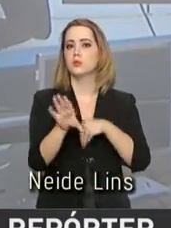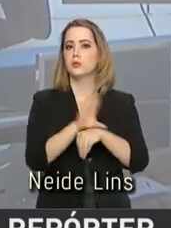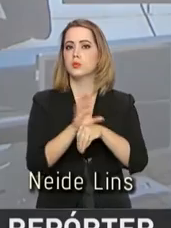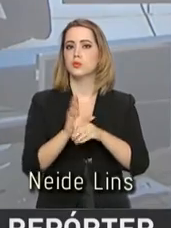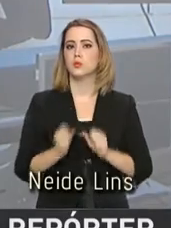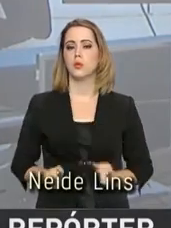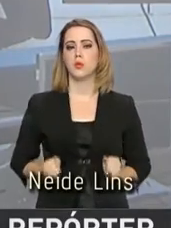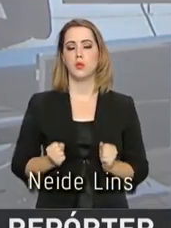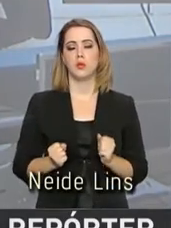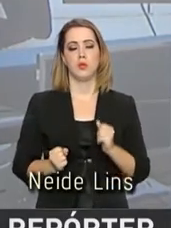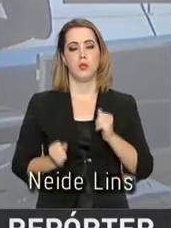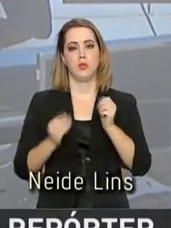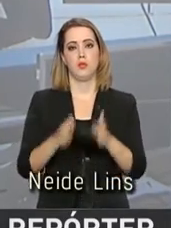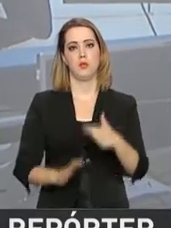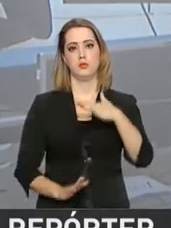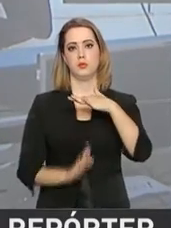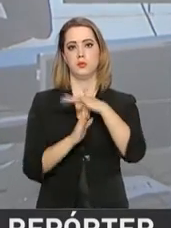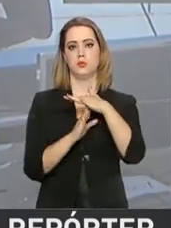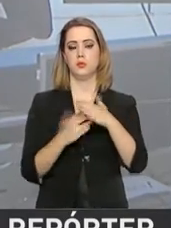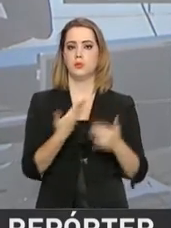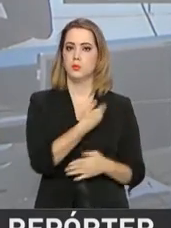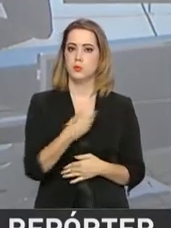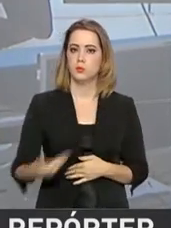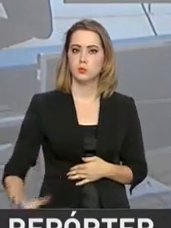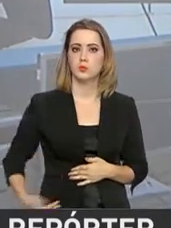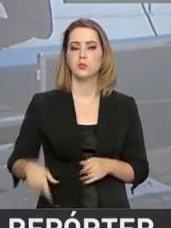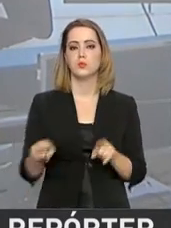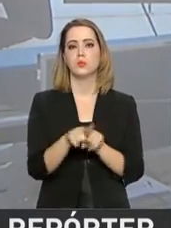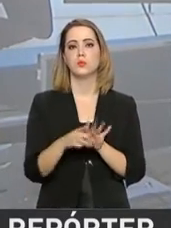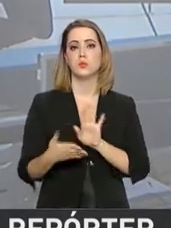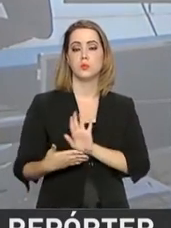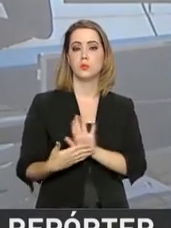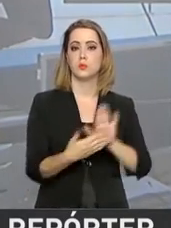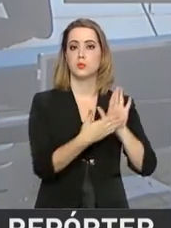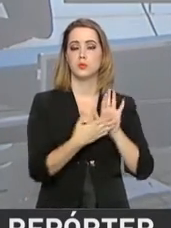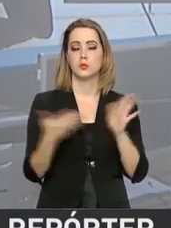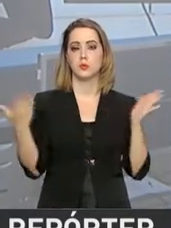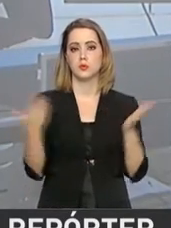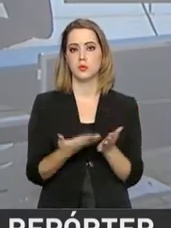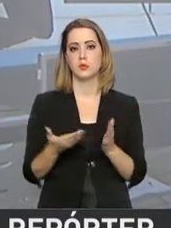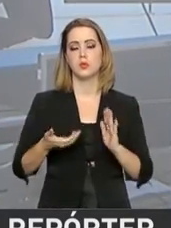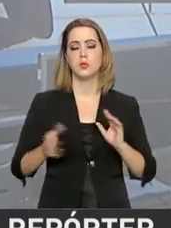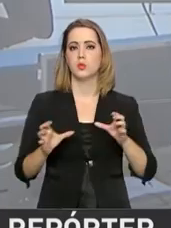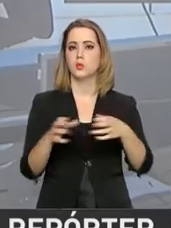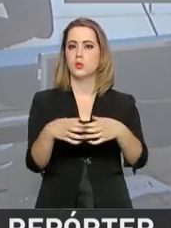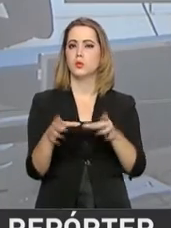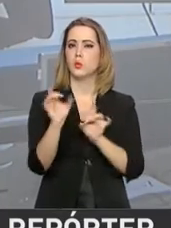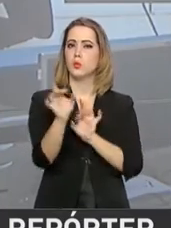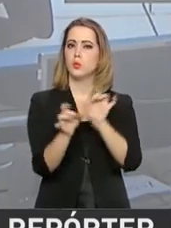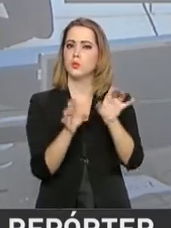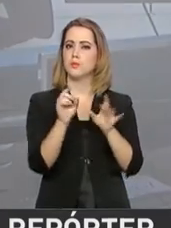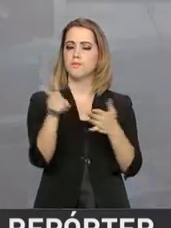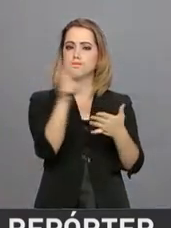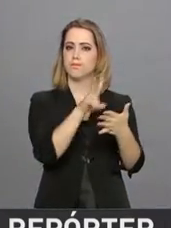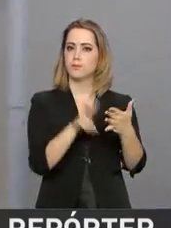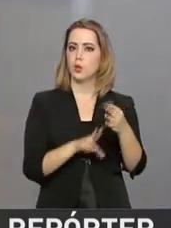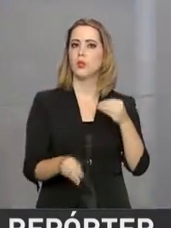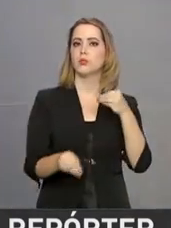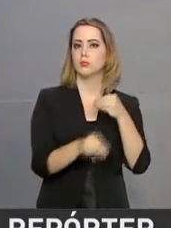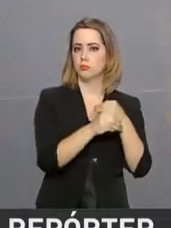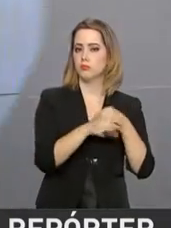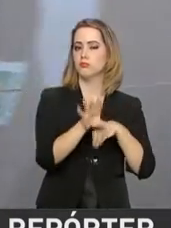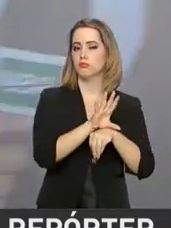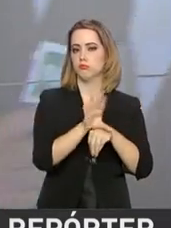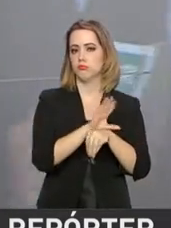os gastos públicos está sendo apresentado agora pelo relator à Comissão Especial da Câmara dos Deputados, que analisa a PEC. E o repórter Paulo